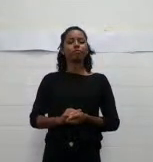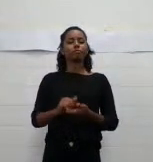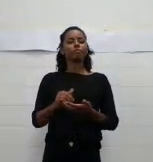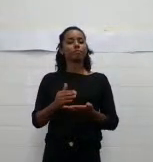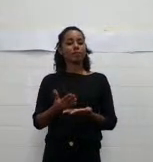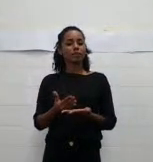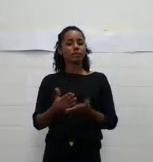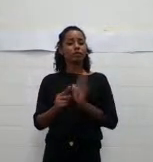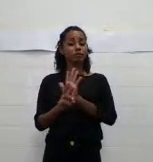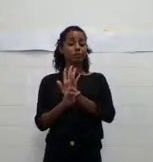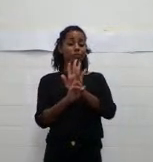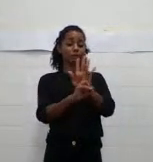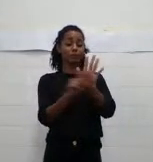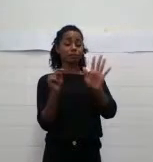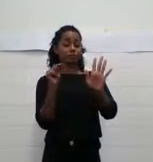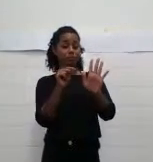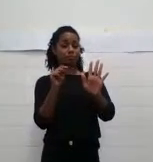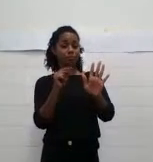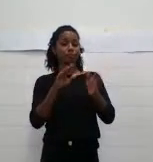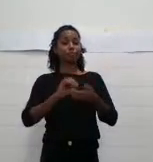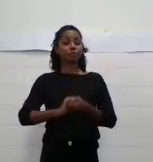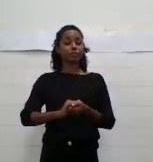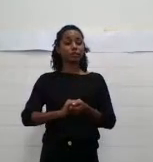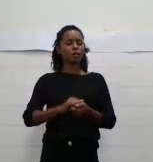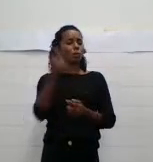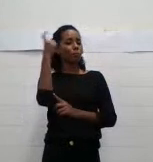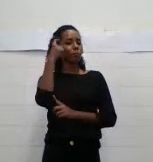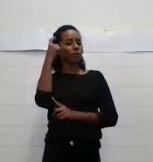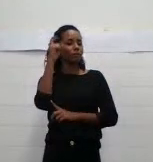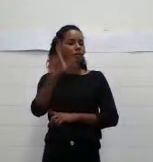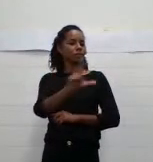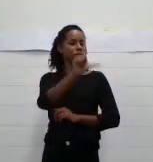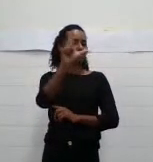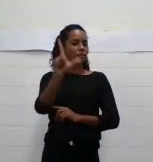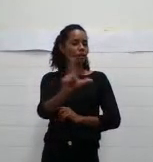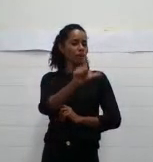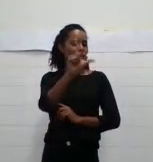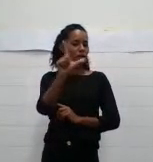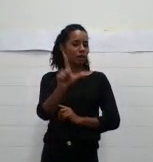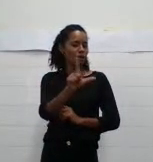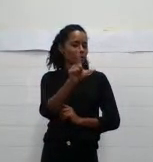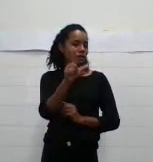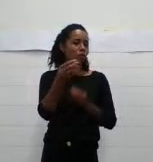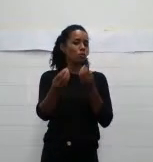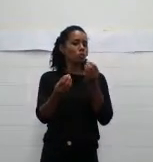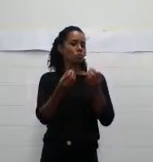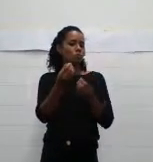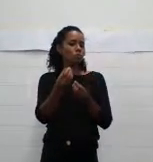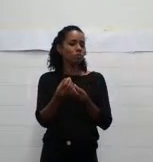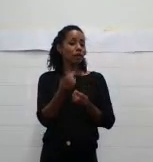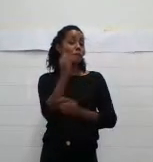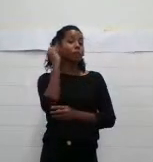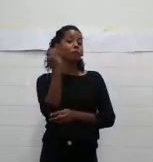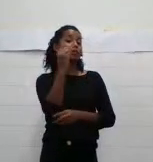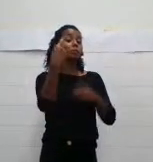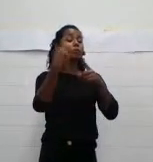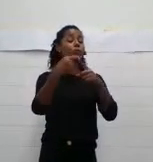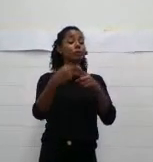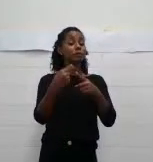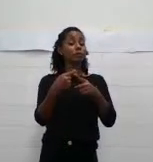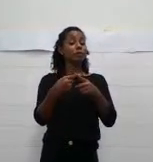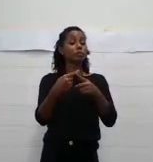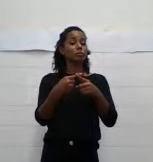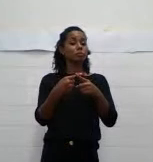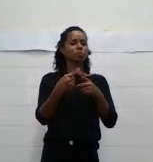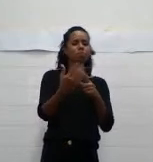dessa representação. Então, acho que pensar a literatura como esse mecanismo é fundamental porque